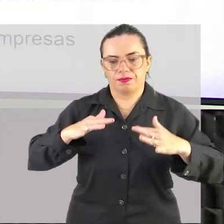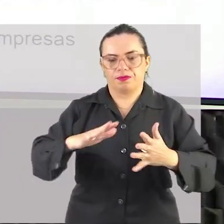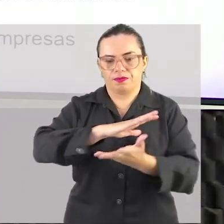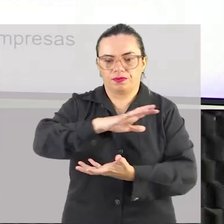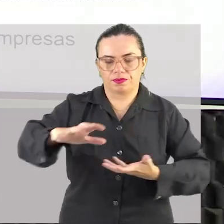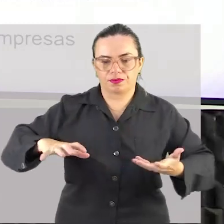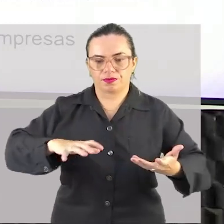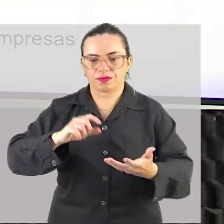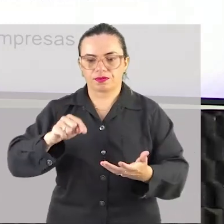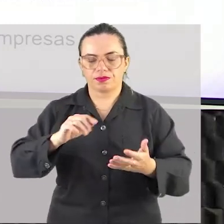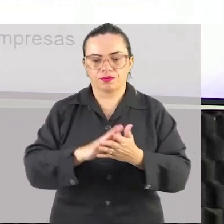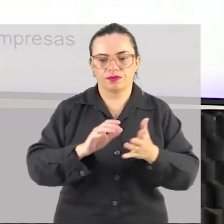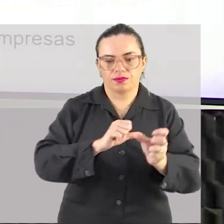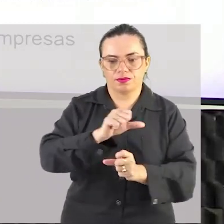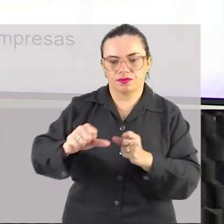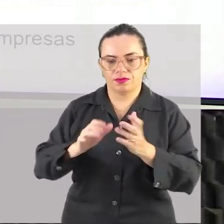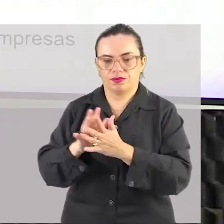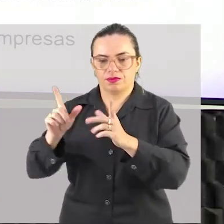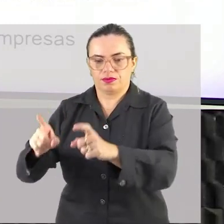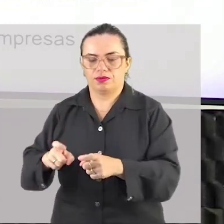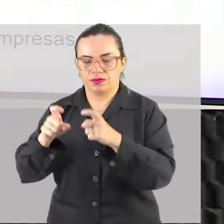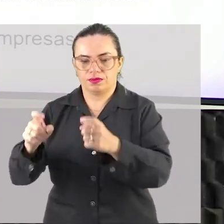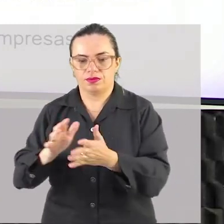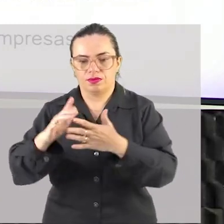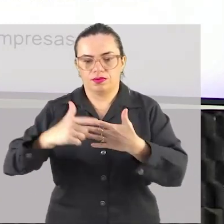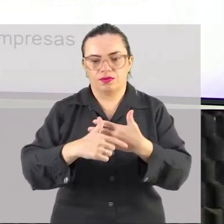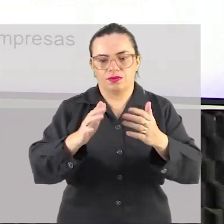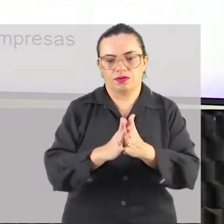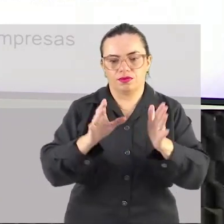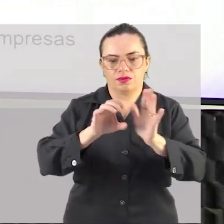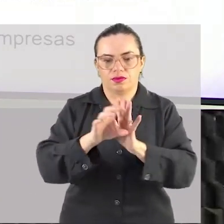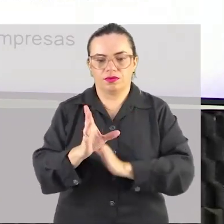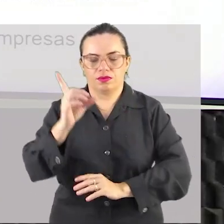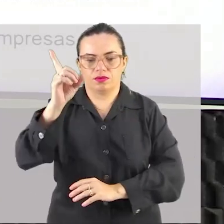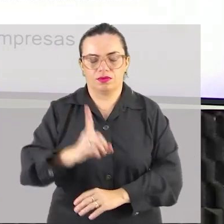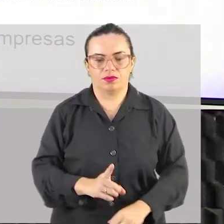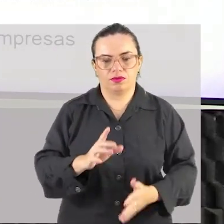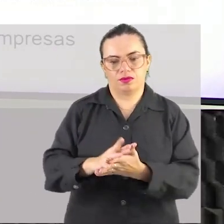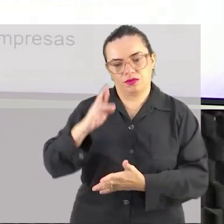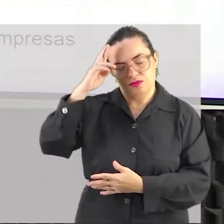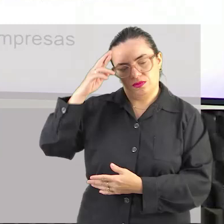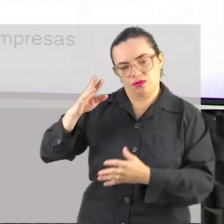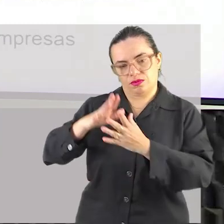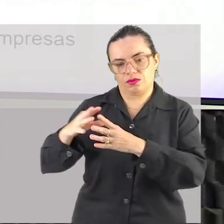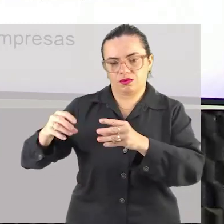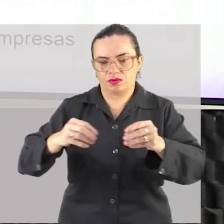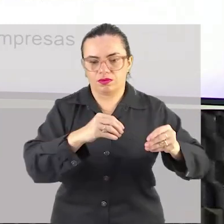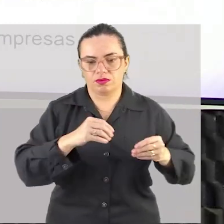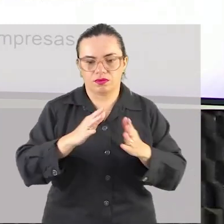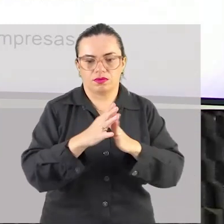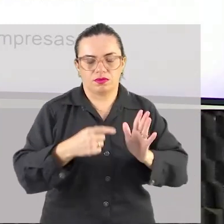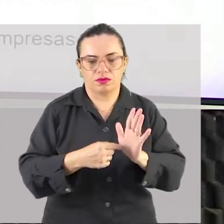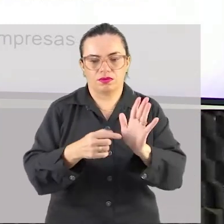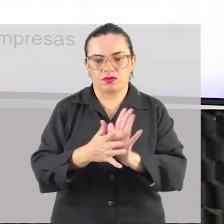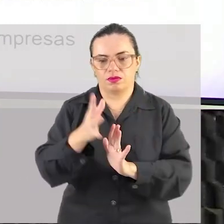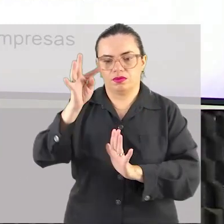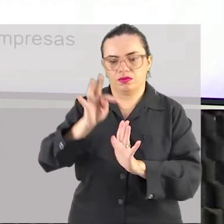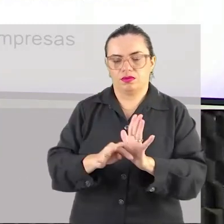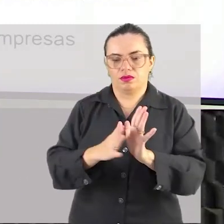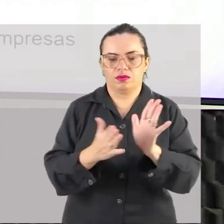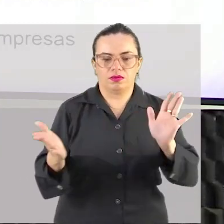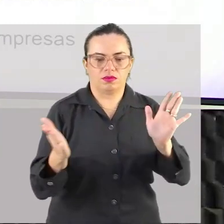prol da reforma agrária, que atuam com base no conceito de direito à propriedade, apresentado no texto, propõe-se